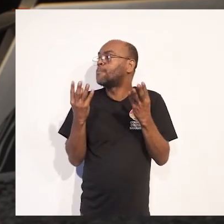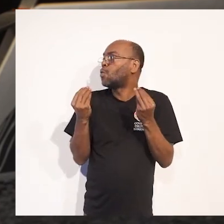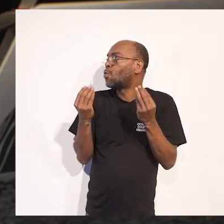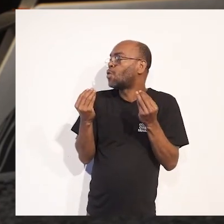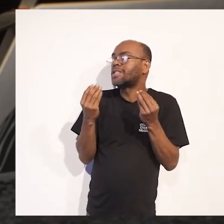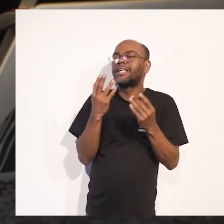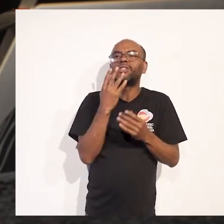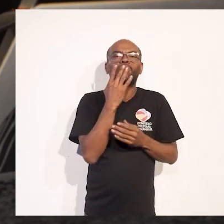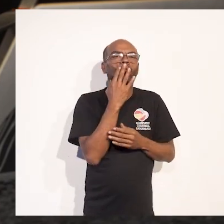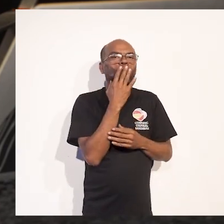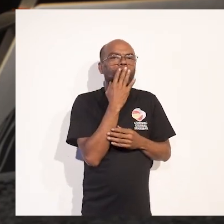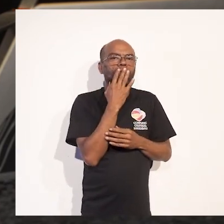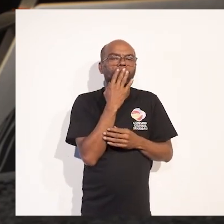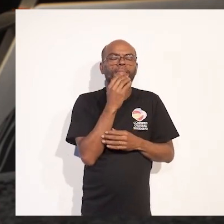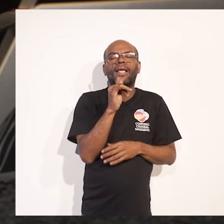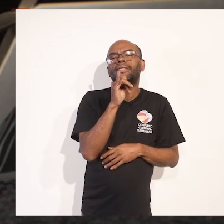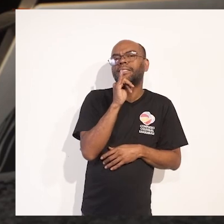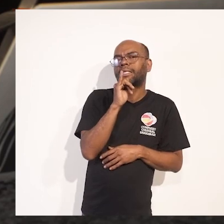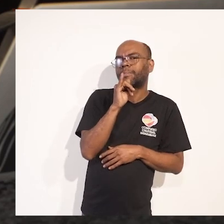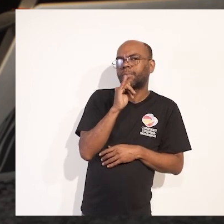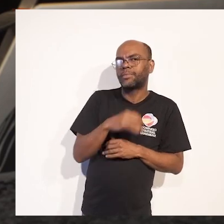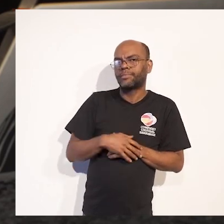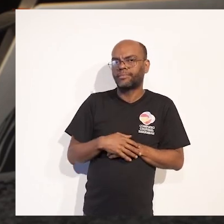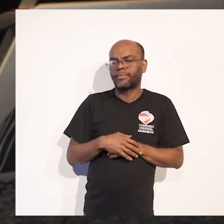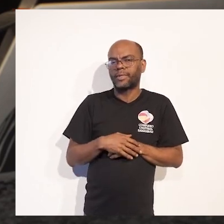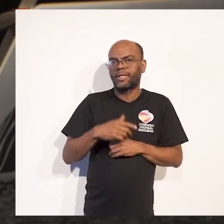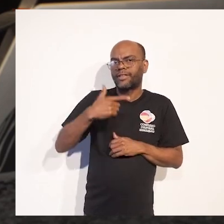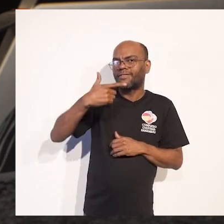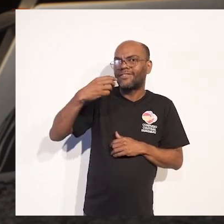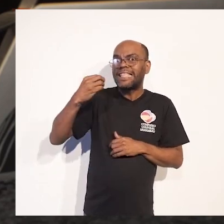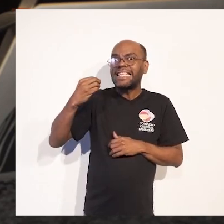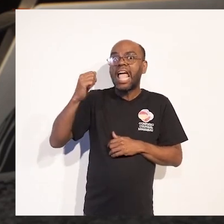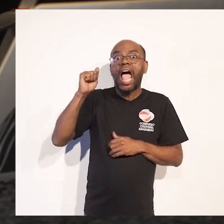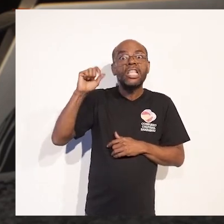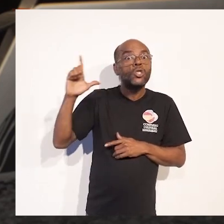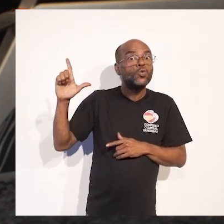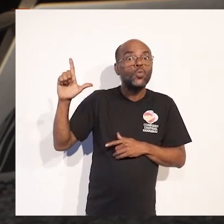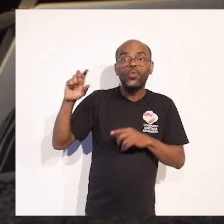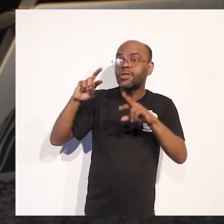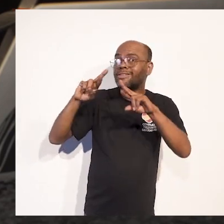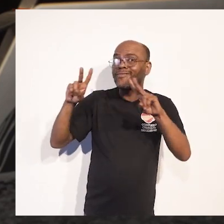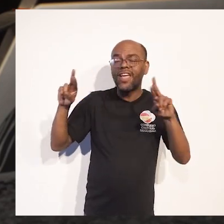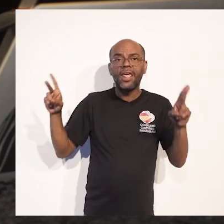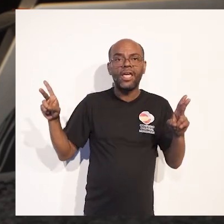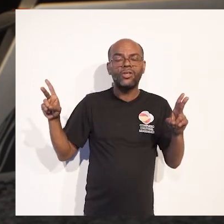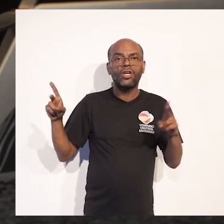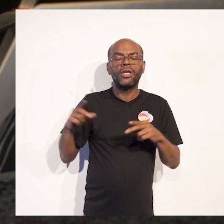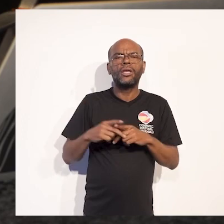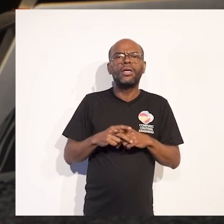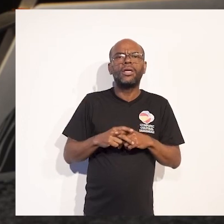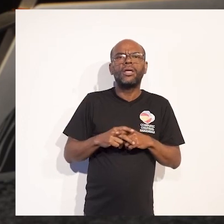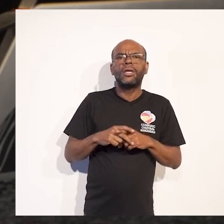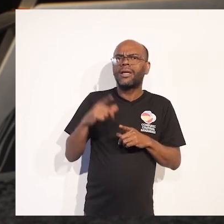várias cores. Por exemplo, você tem mais de 20 azuis, cada um com uma tonalidade diferente e